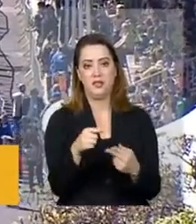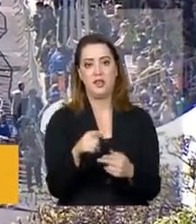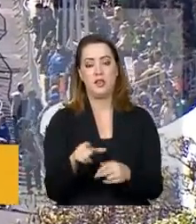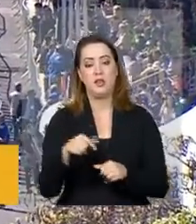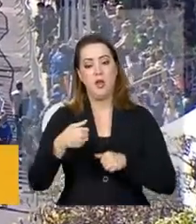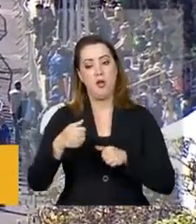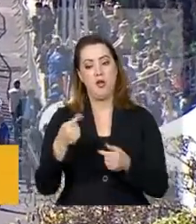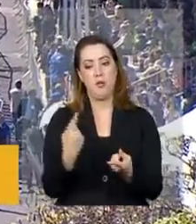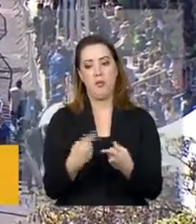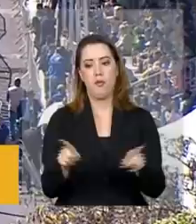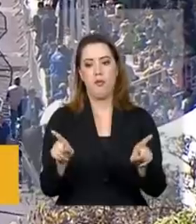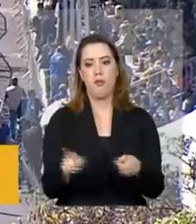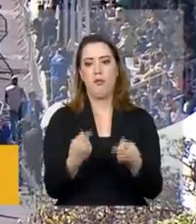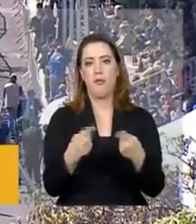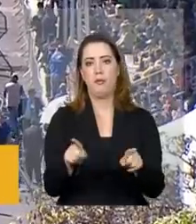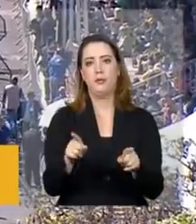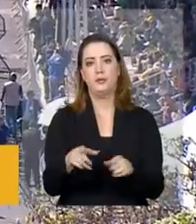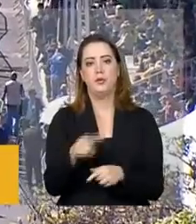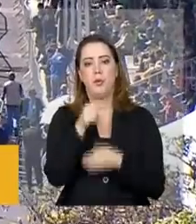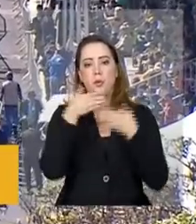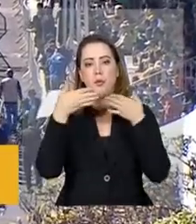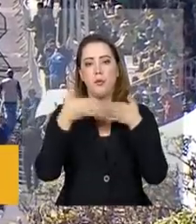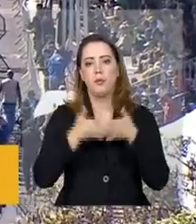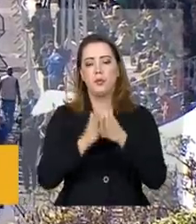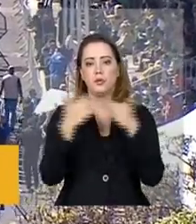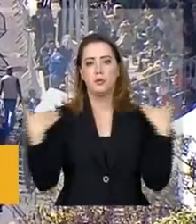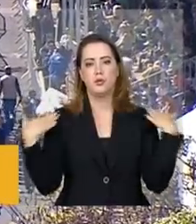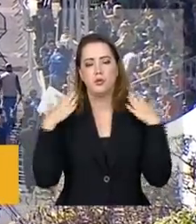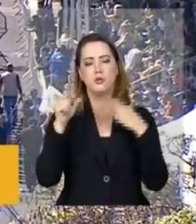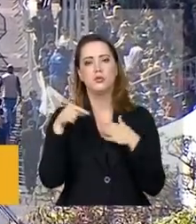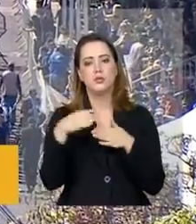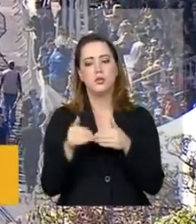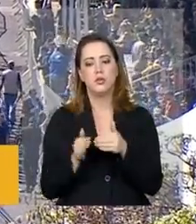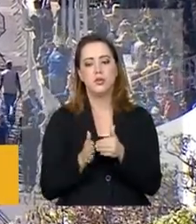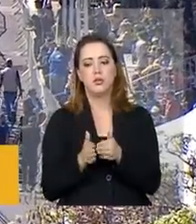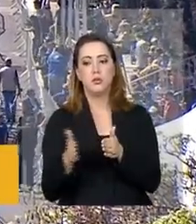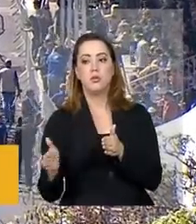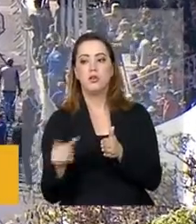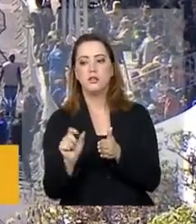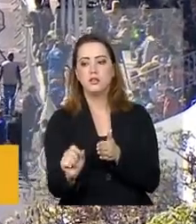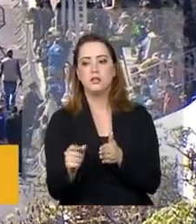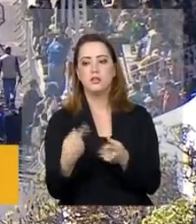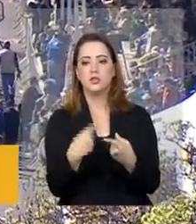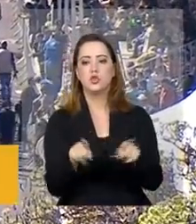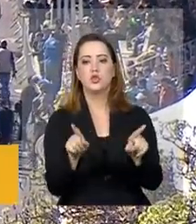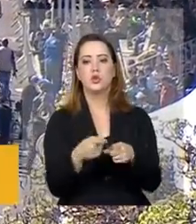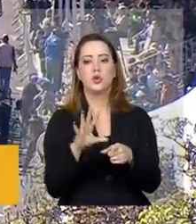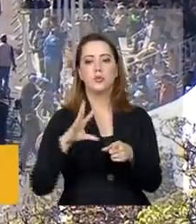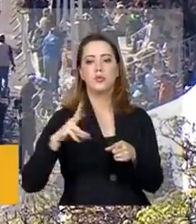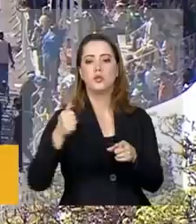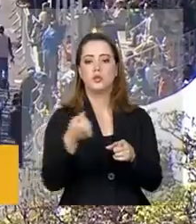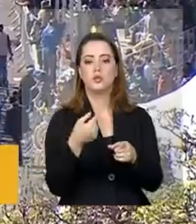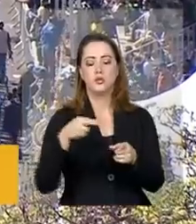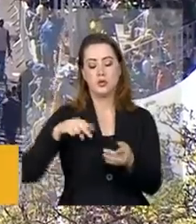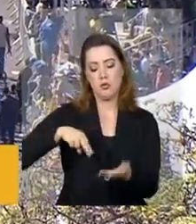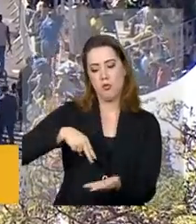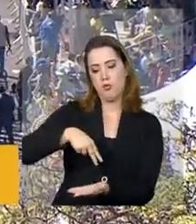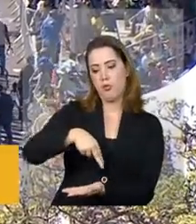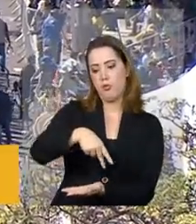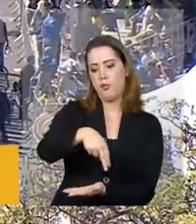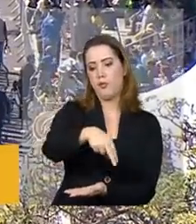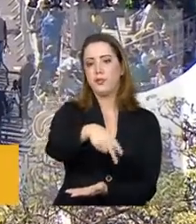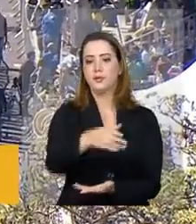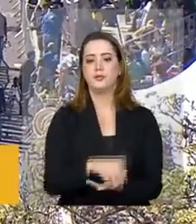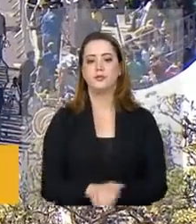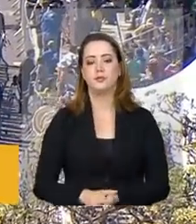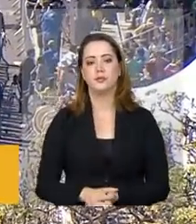Fuzileiros Navais recua e acompanha... Toca para todo Perfeito. O efetivo passar, né? Perfeito. Comandante,